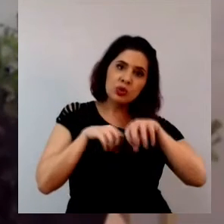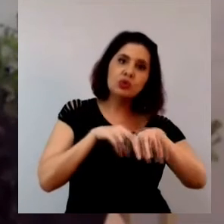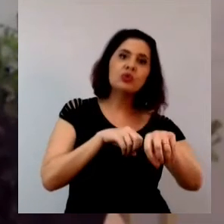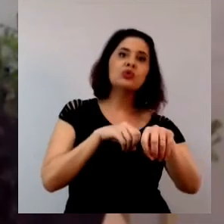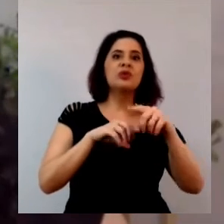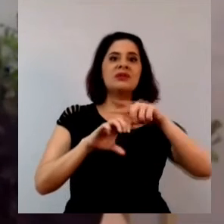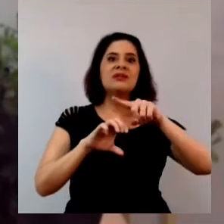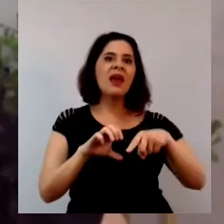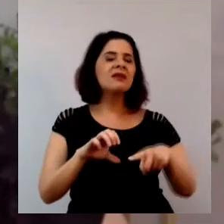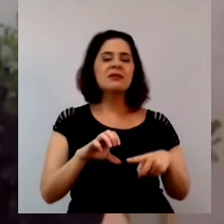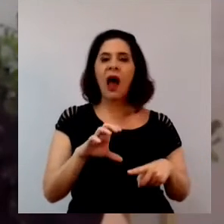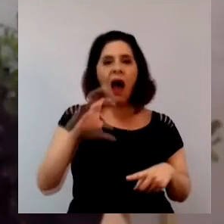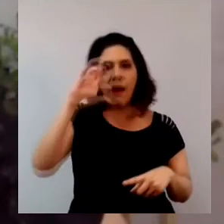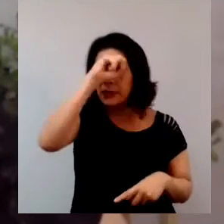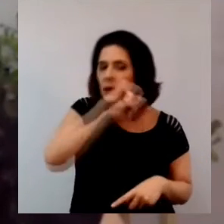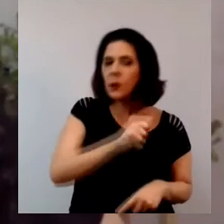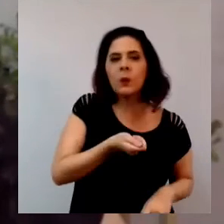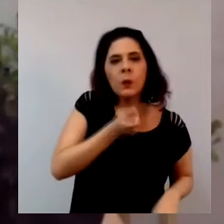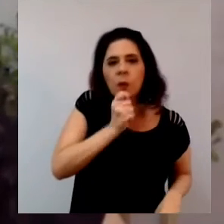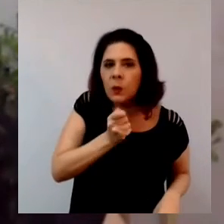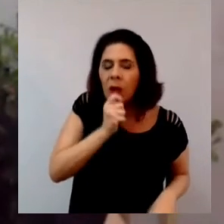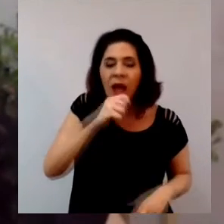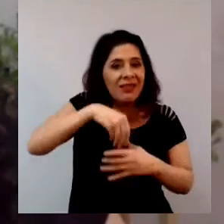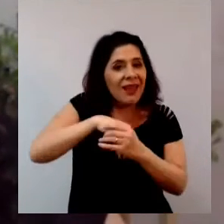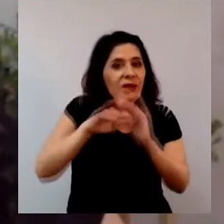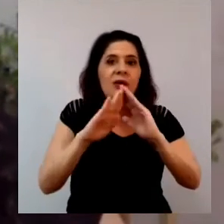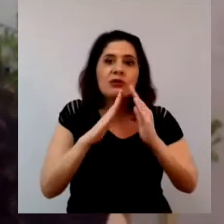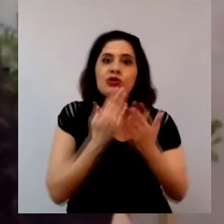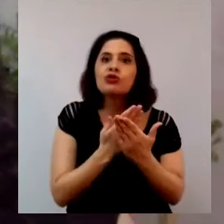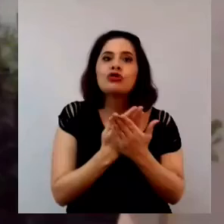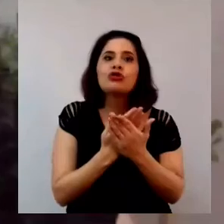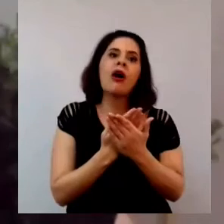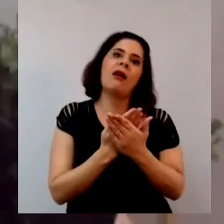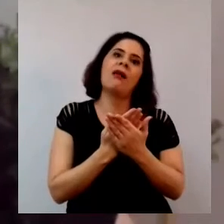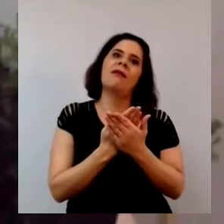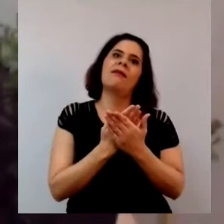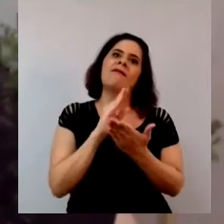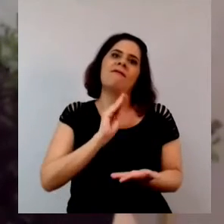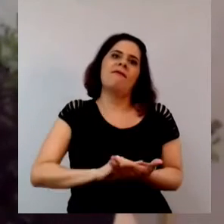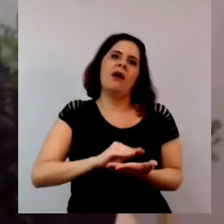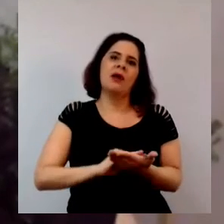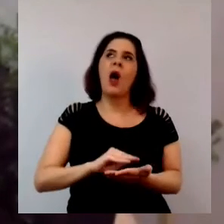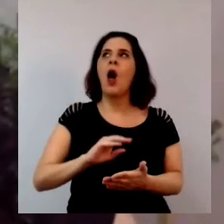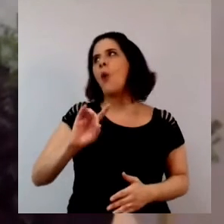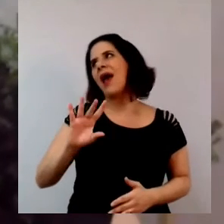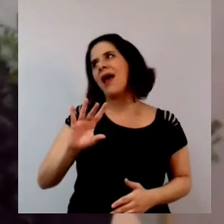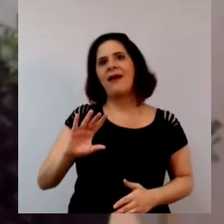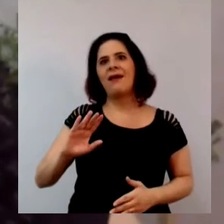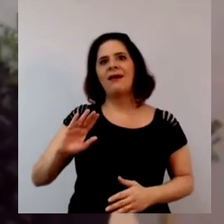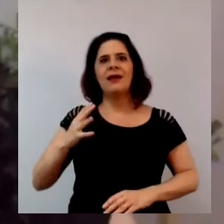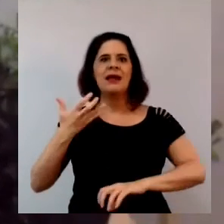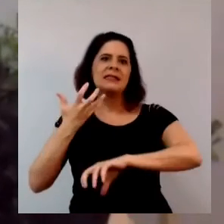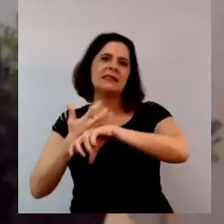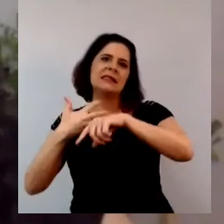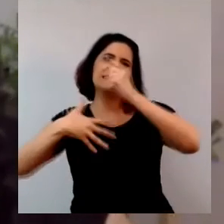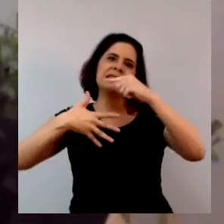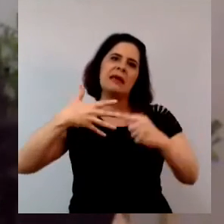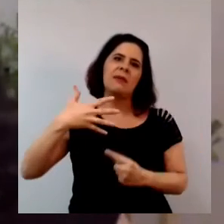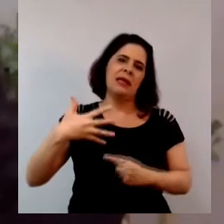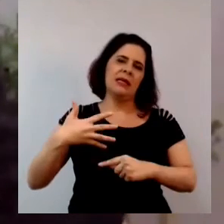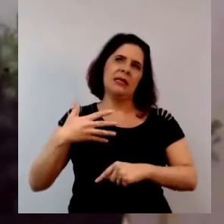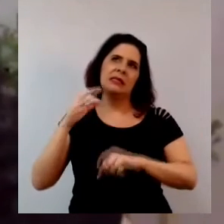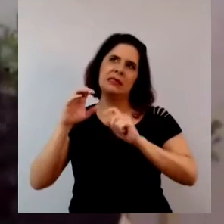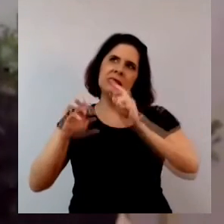né? As pessoas, e eu falo não se ensina ciência, não porque não existem disciplinas desse sentido, mas que não se ensina